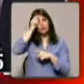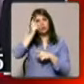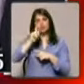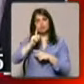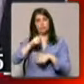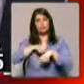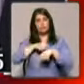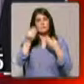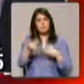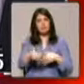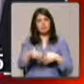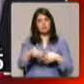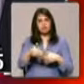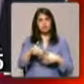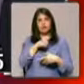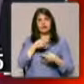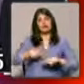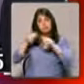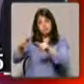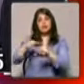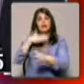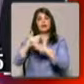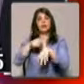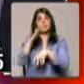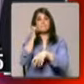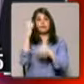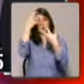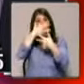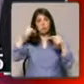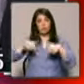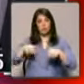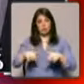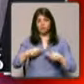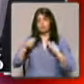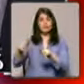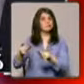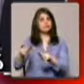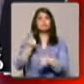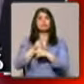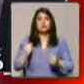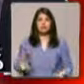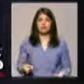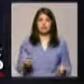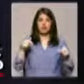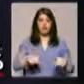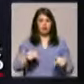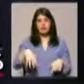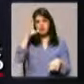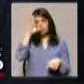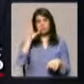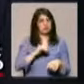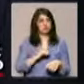de entregar essa lista de reformas até à meia-noite de hoje Boa noite aqui ninguém sabe os serviços